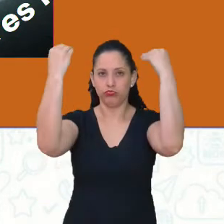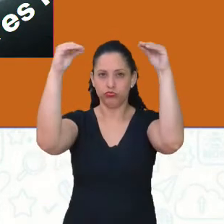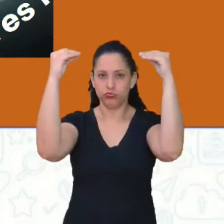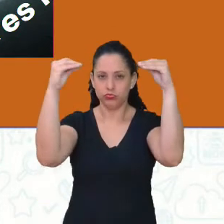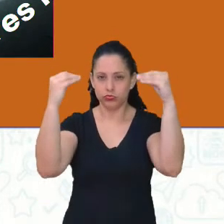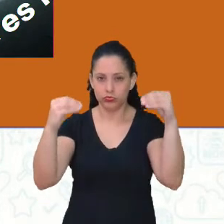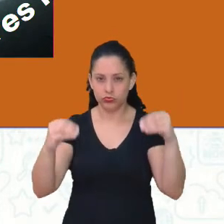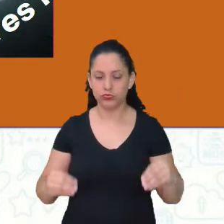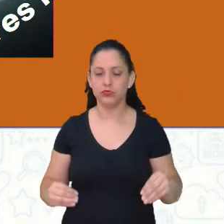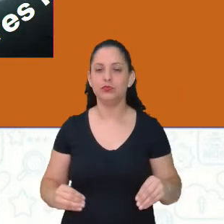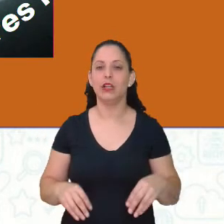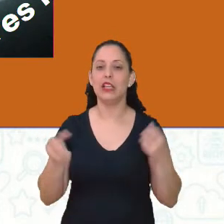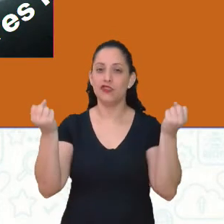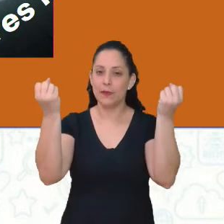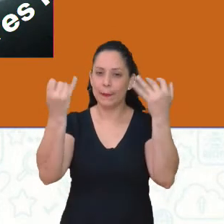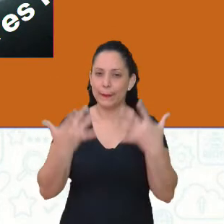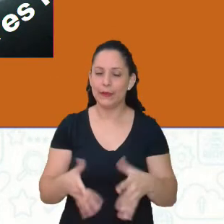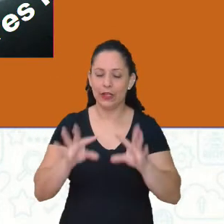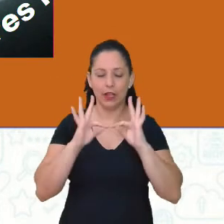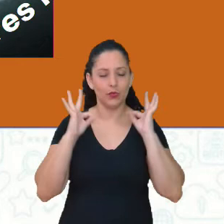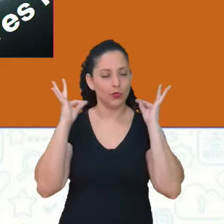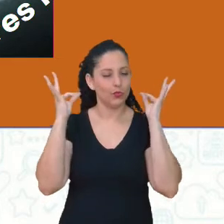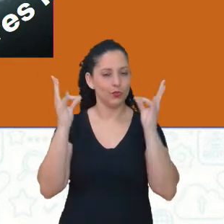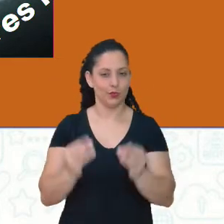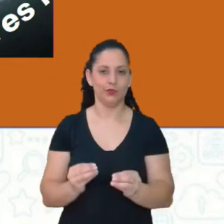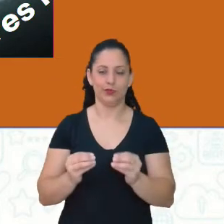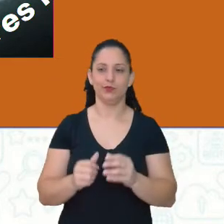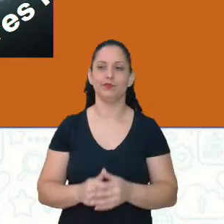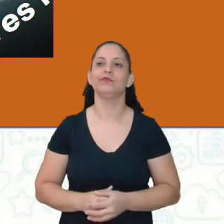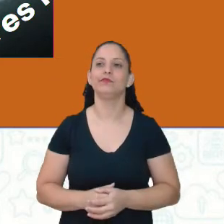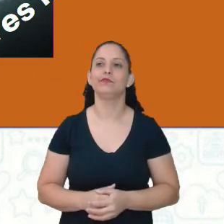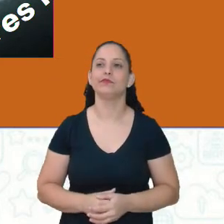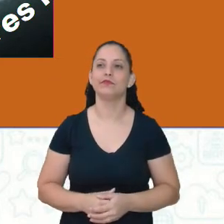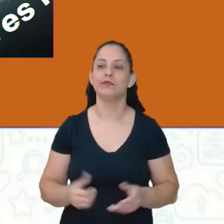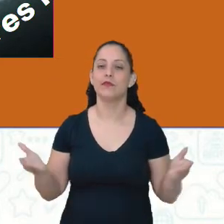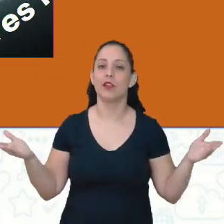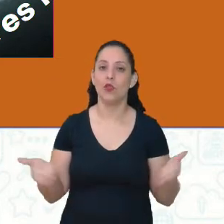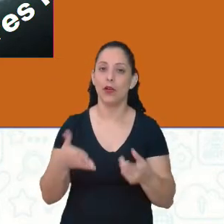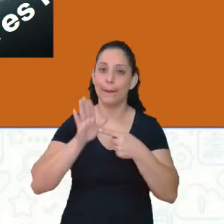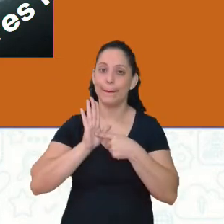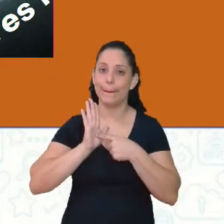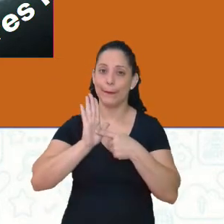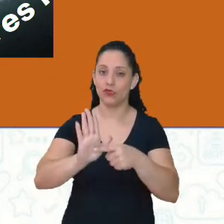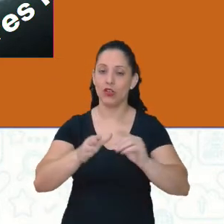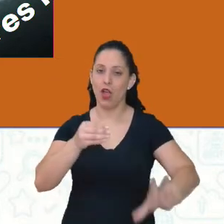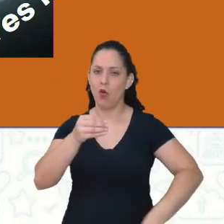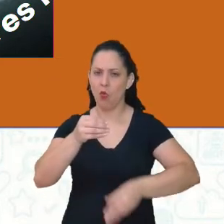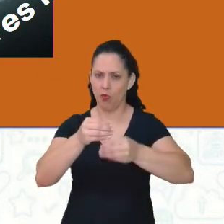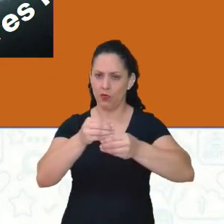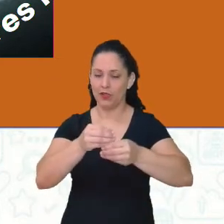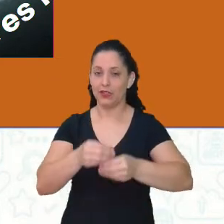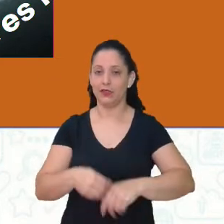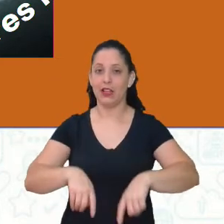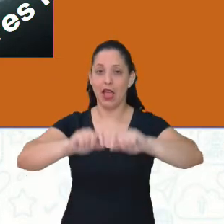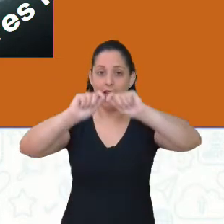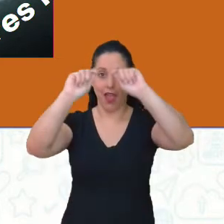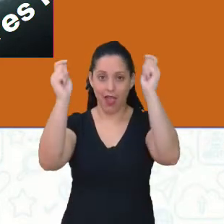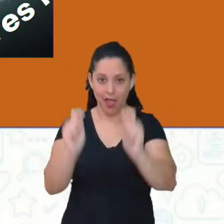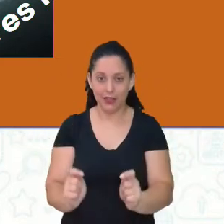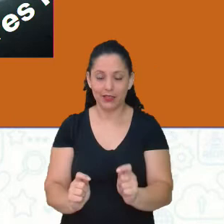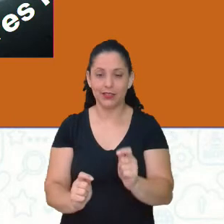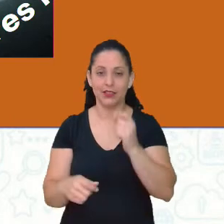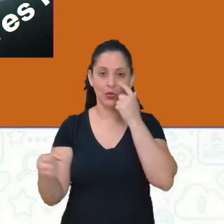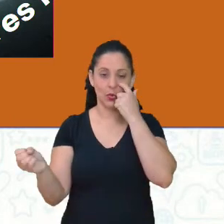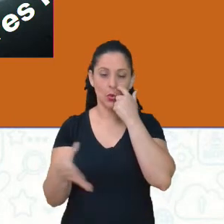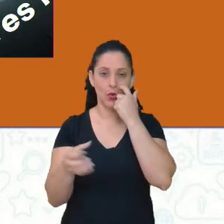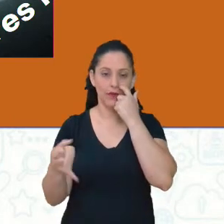sobre isso, onde a gente dissecou todos os elementos. Aqui eu quero mostrar os elementos complementares do teatro na arte contemporânea. Então,